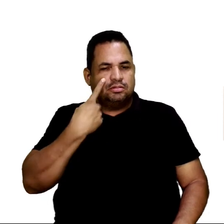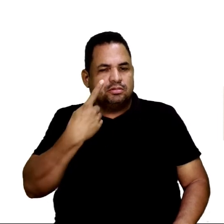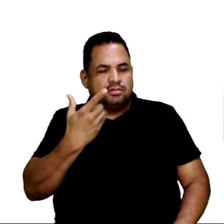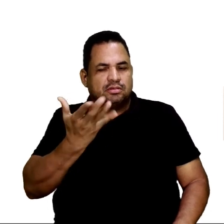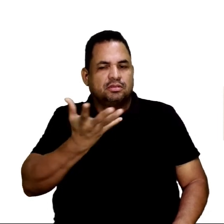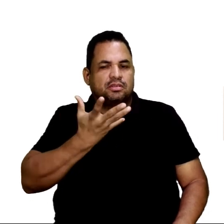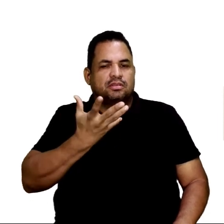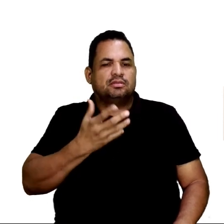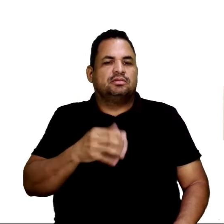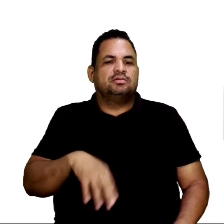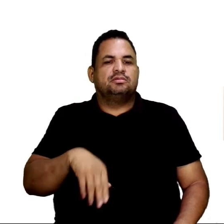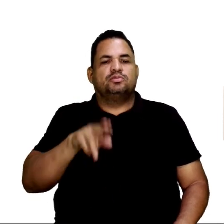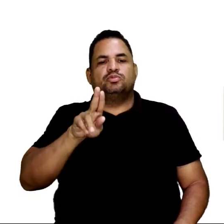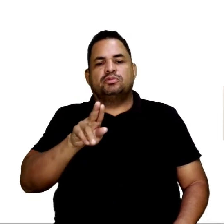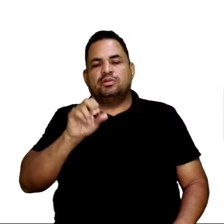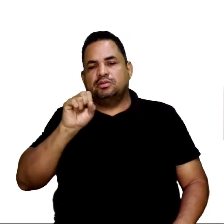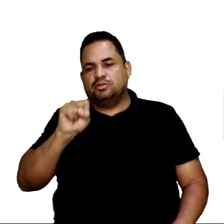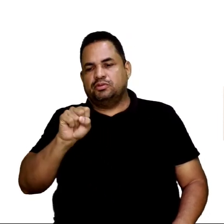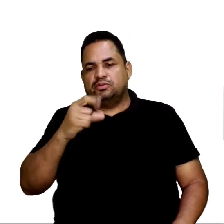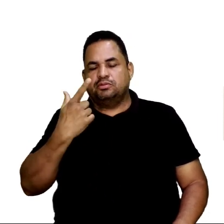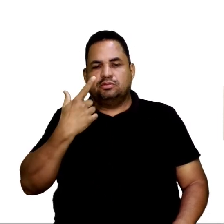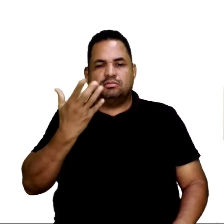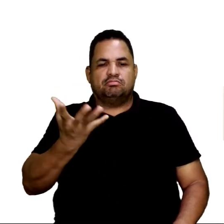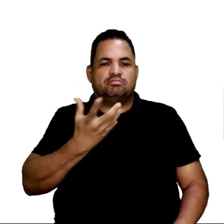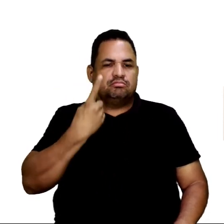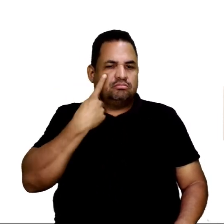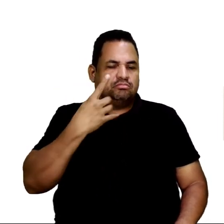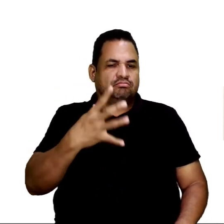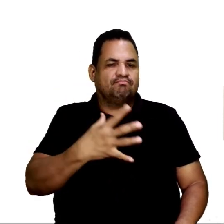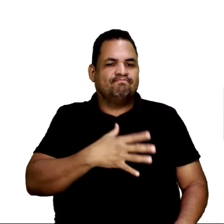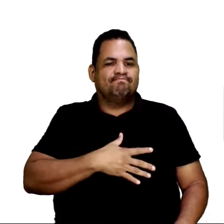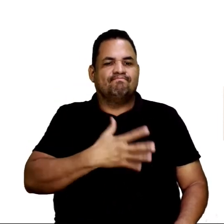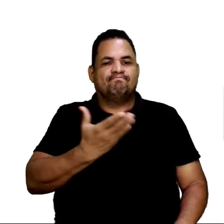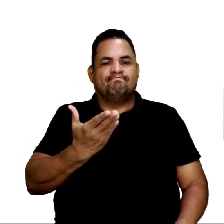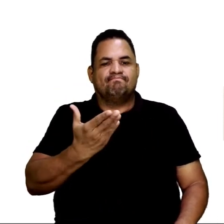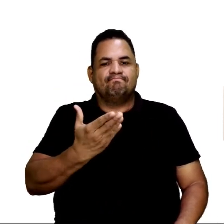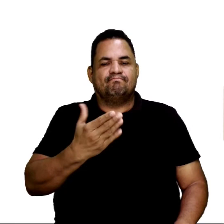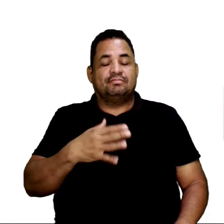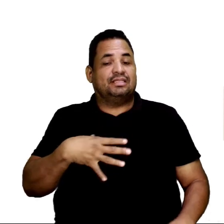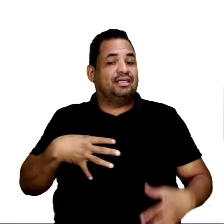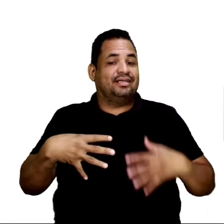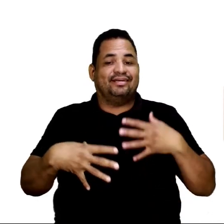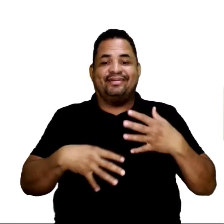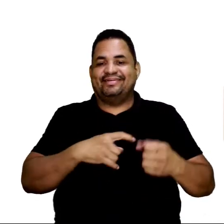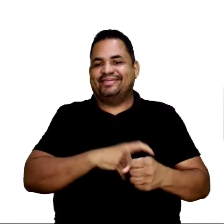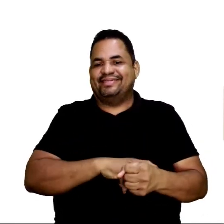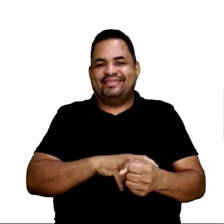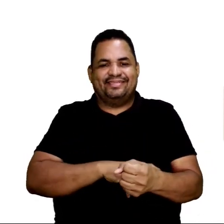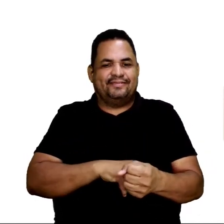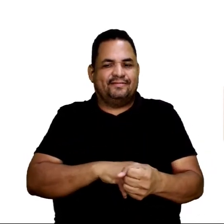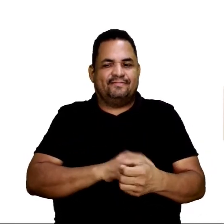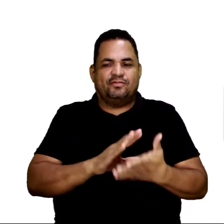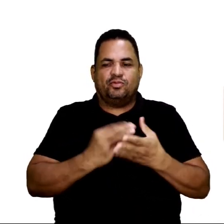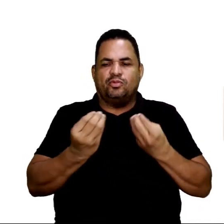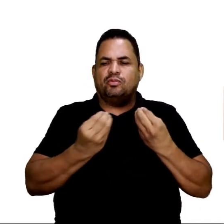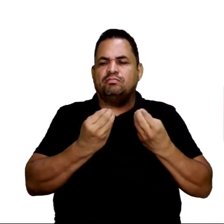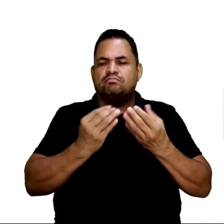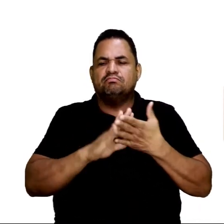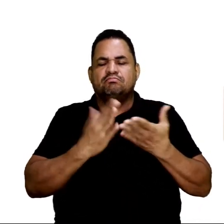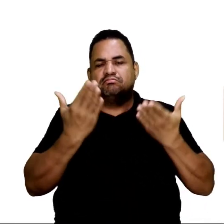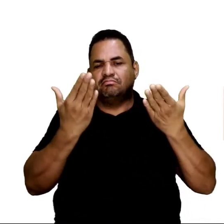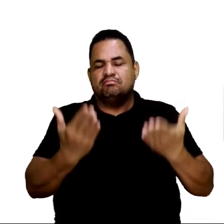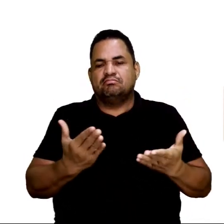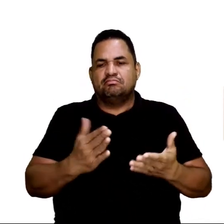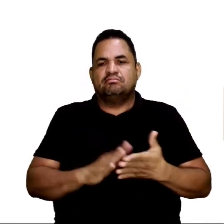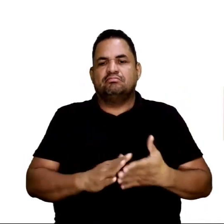né? Quer pegar. E aí vem aquela aflição, como vai ser, tal, enfim.